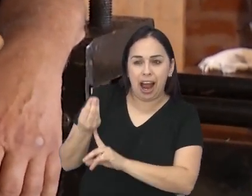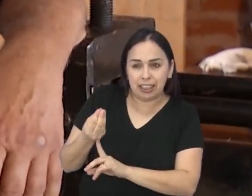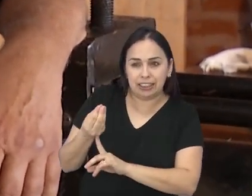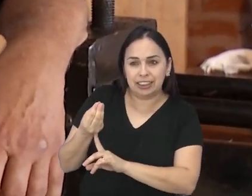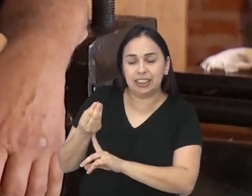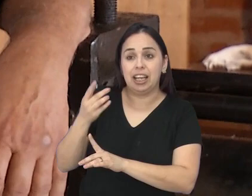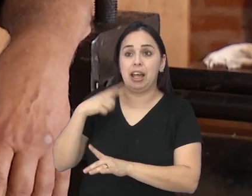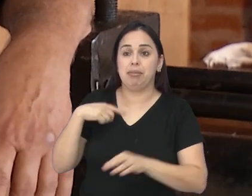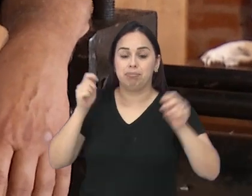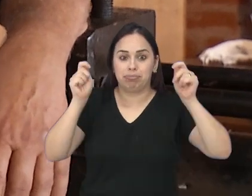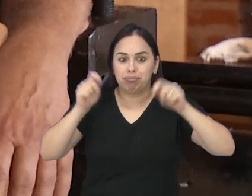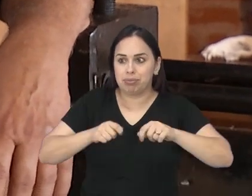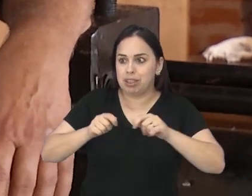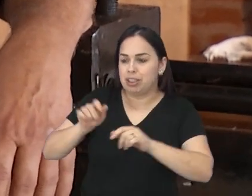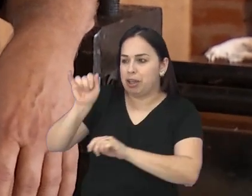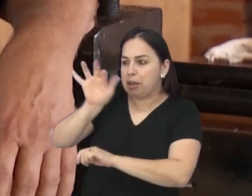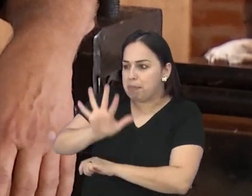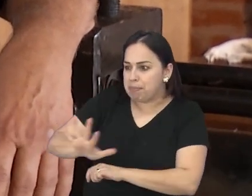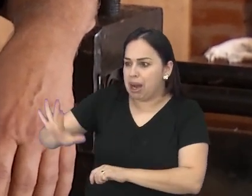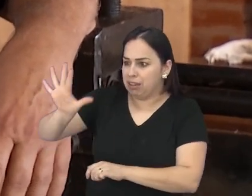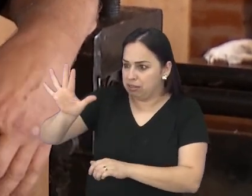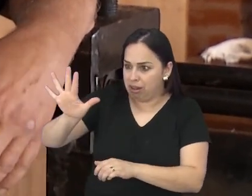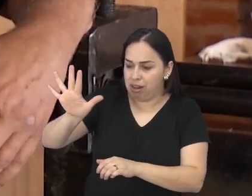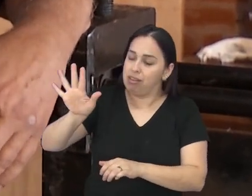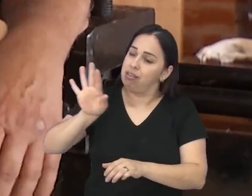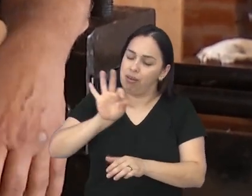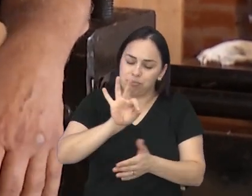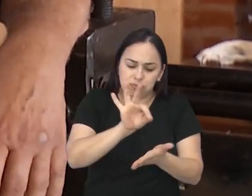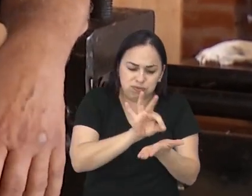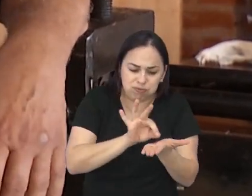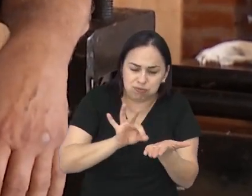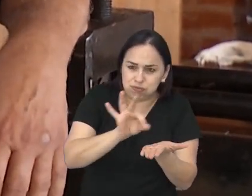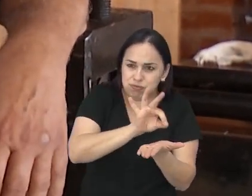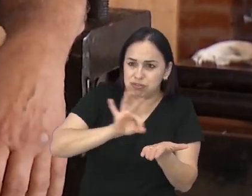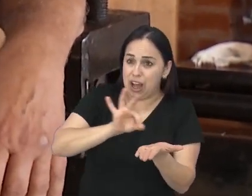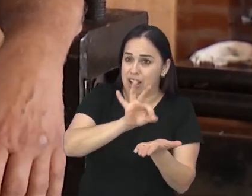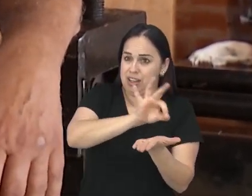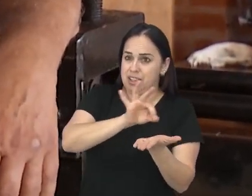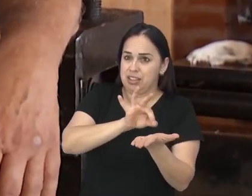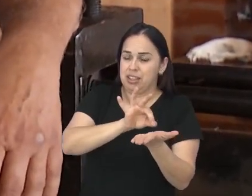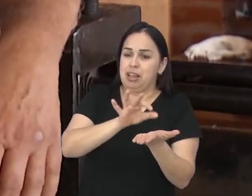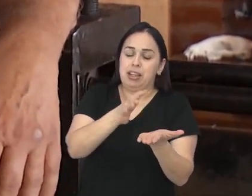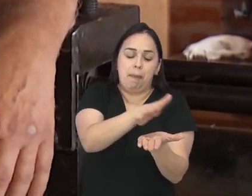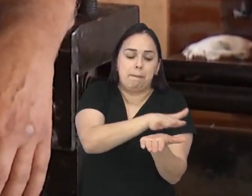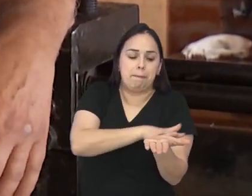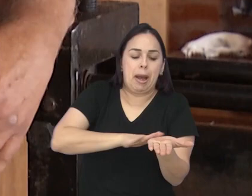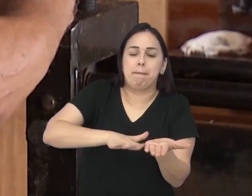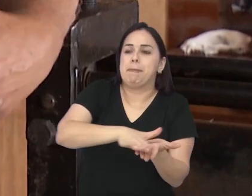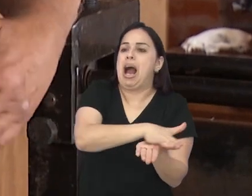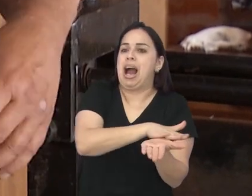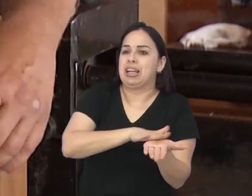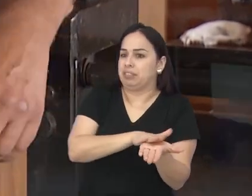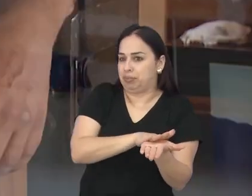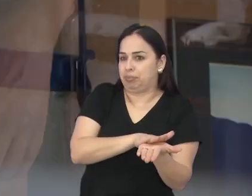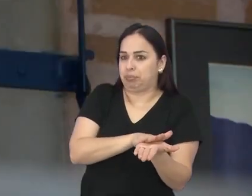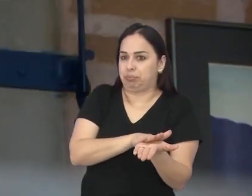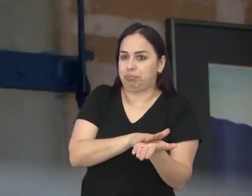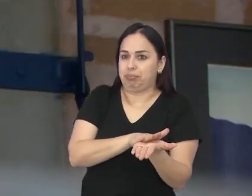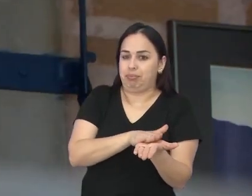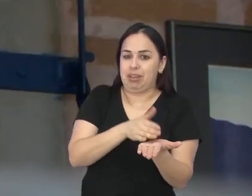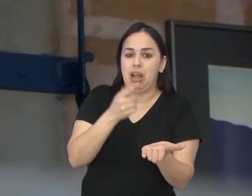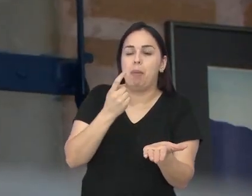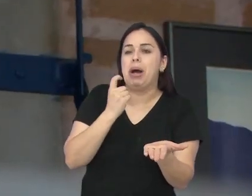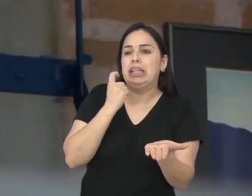você reproduzir imagens, né, através de uma base que normalmente é um material